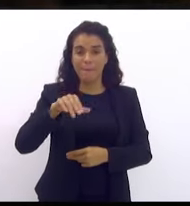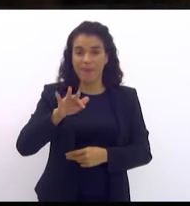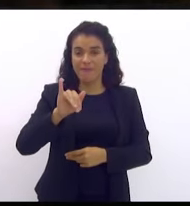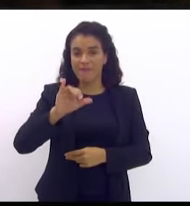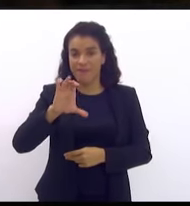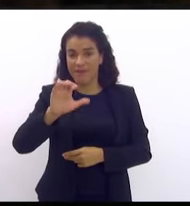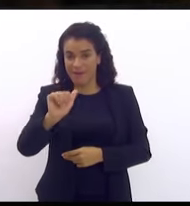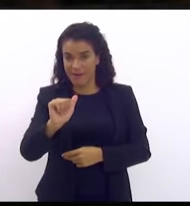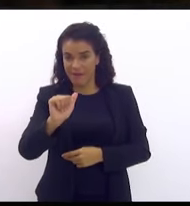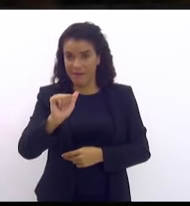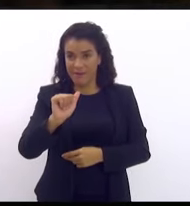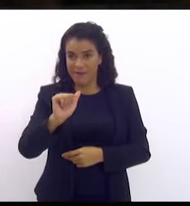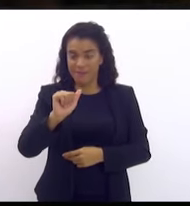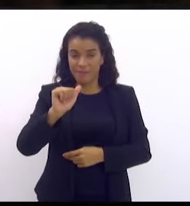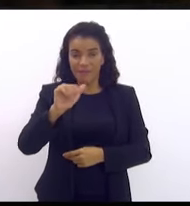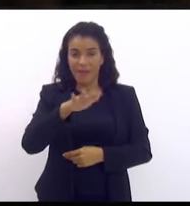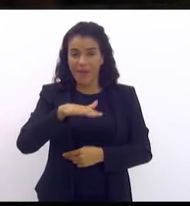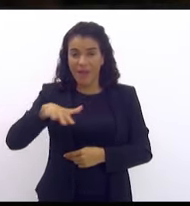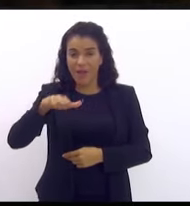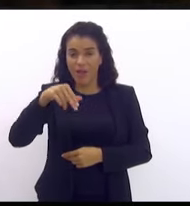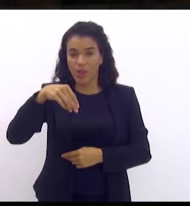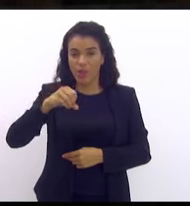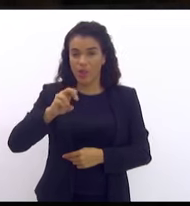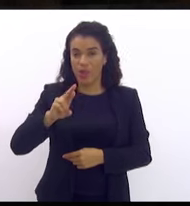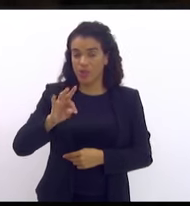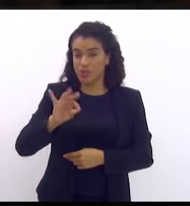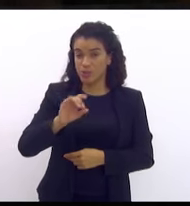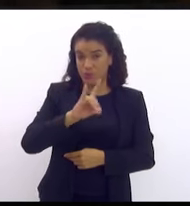na Zona Norte. No último dia